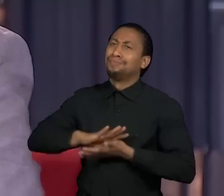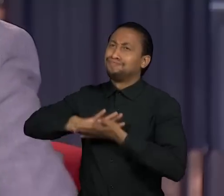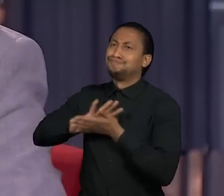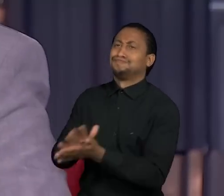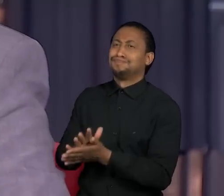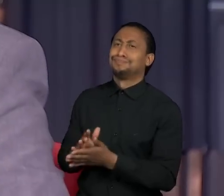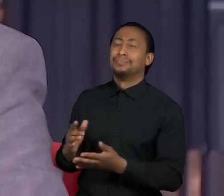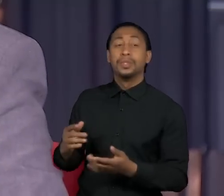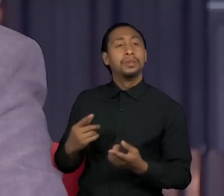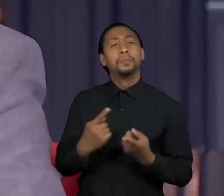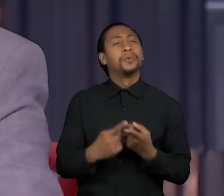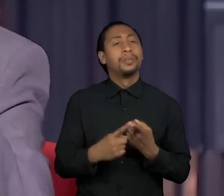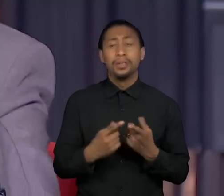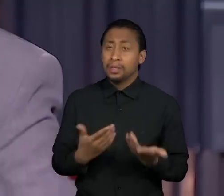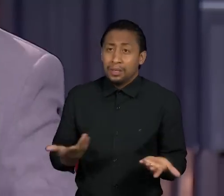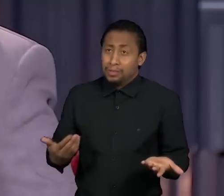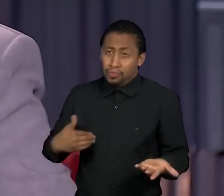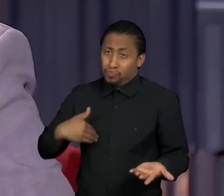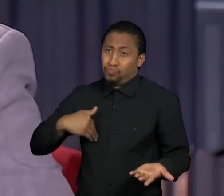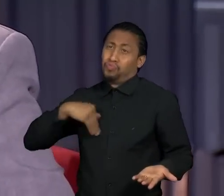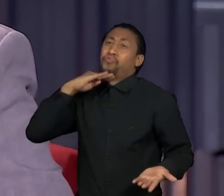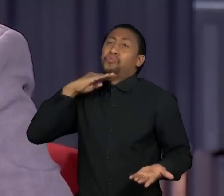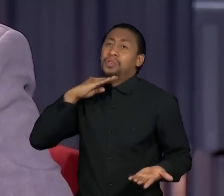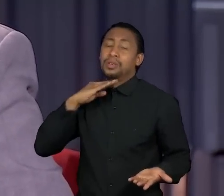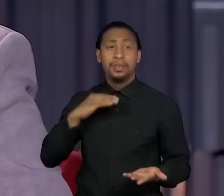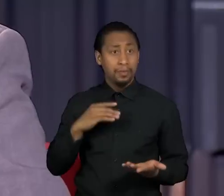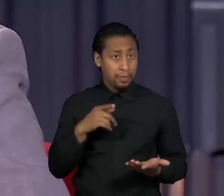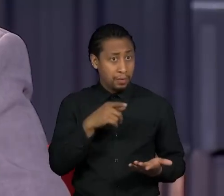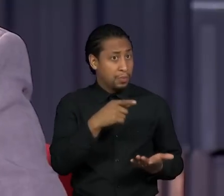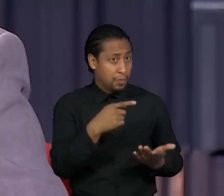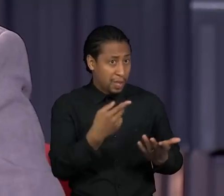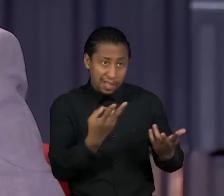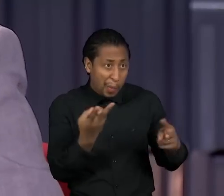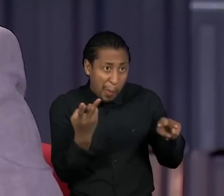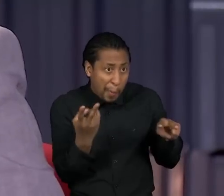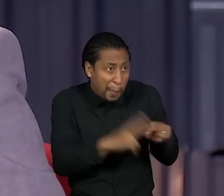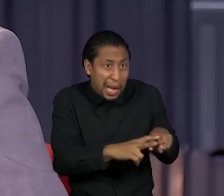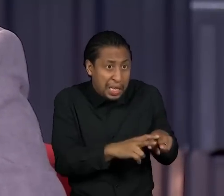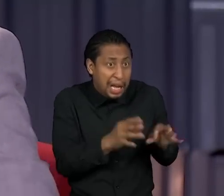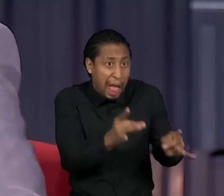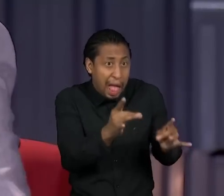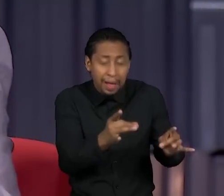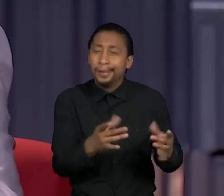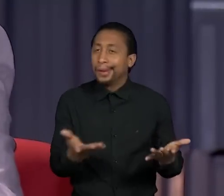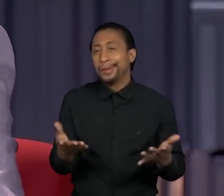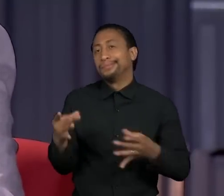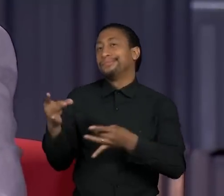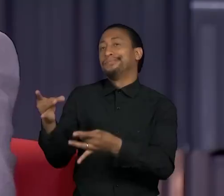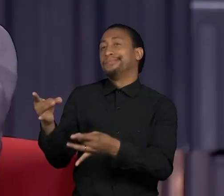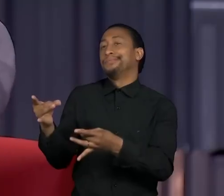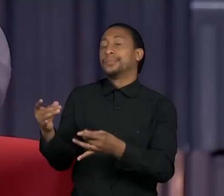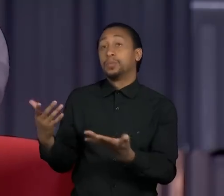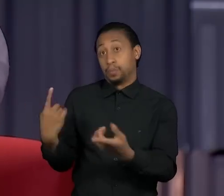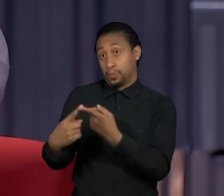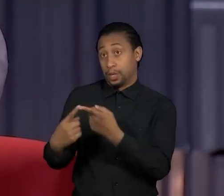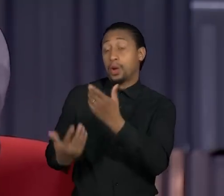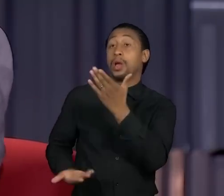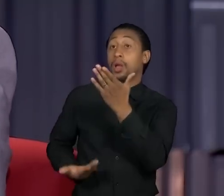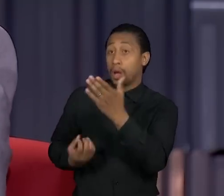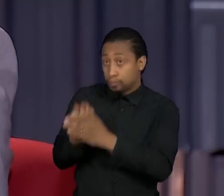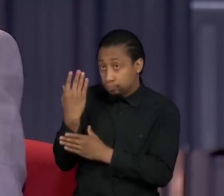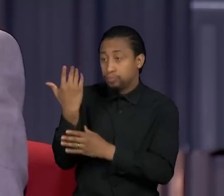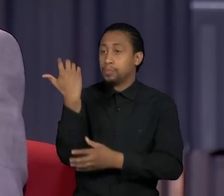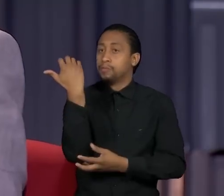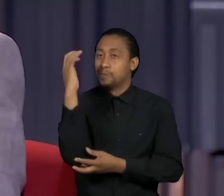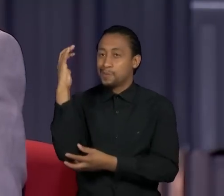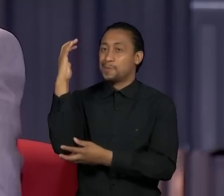Porque eu enjoei. Eu fiquei preso. No personagem. Eu fiquei preso a esse personagem, Isso é um porque quando eu perigo. comecei a fazer, eu tinha esse monólogo com o Pé de